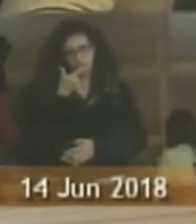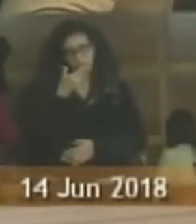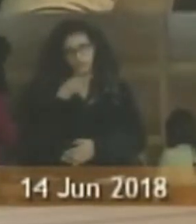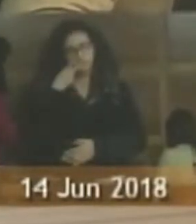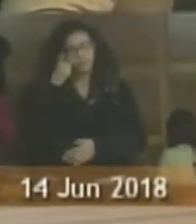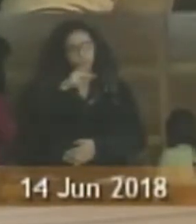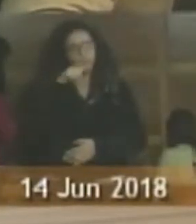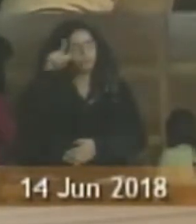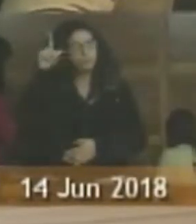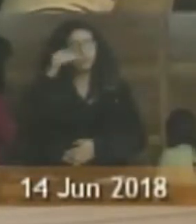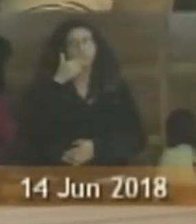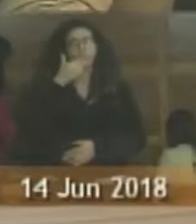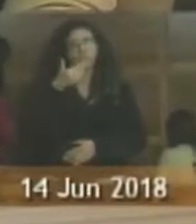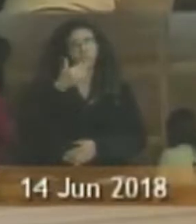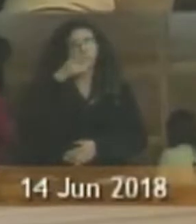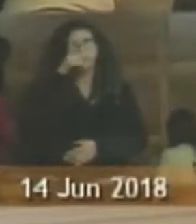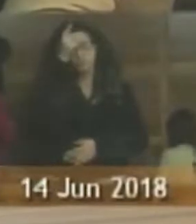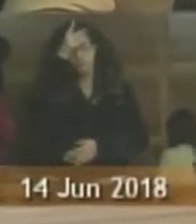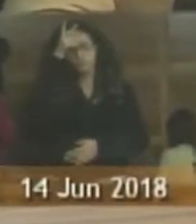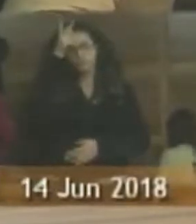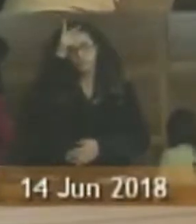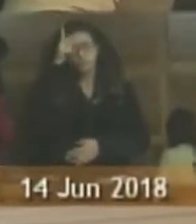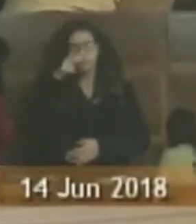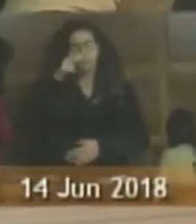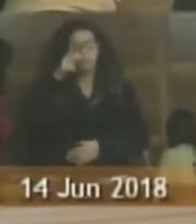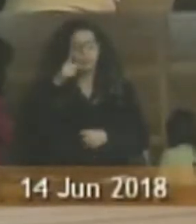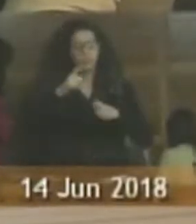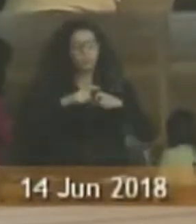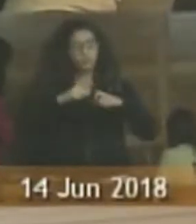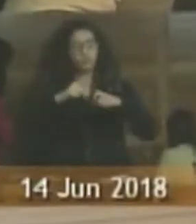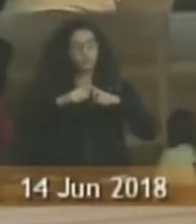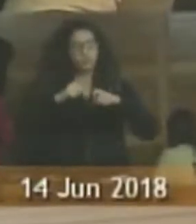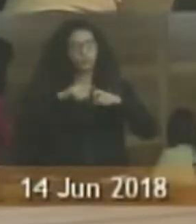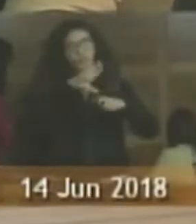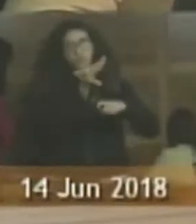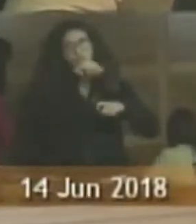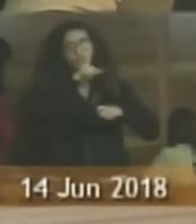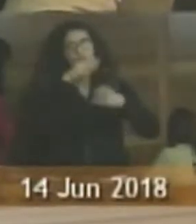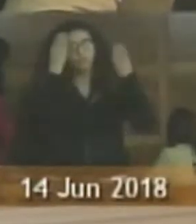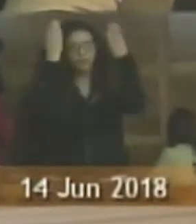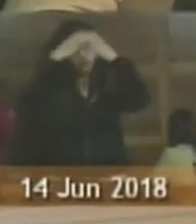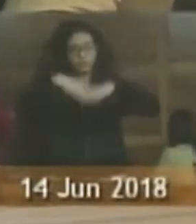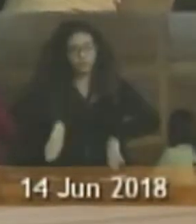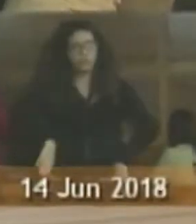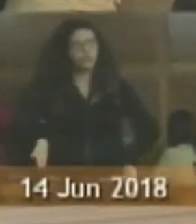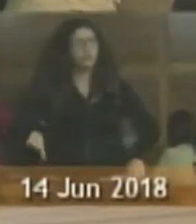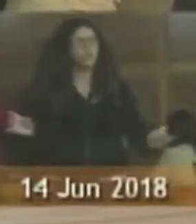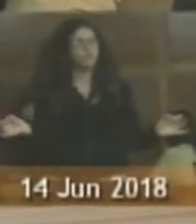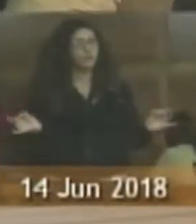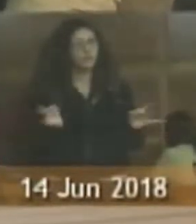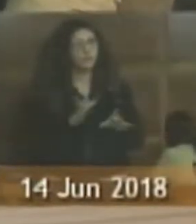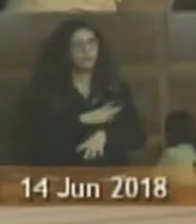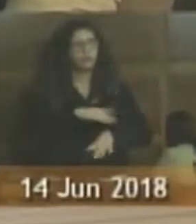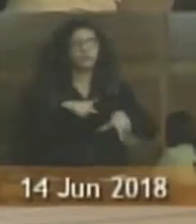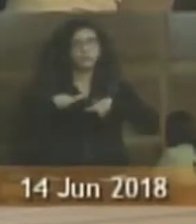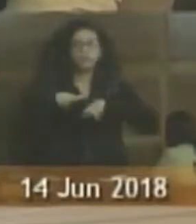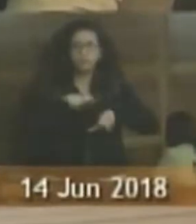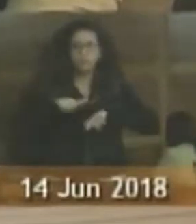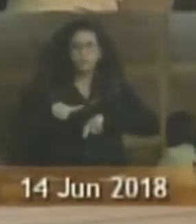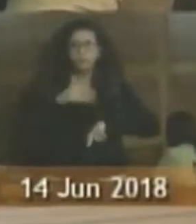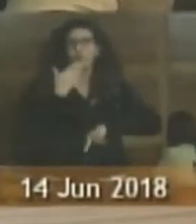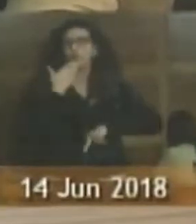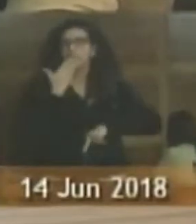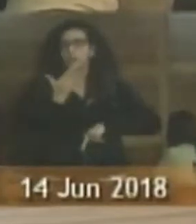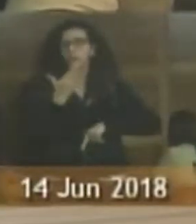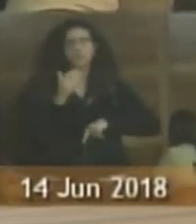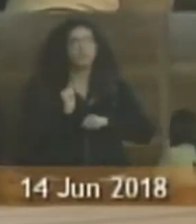Marmoraria, indicando ao prefeito municipal que os médicos veterinários concursados que estão aptos a consultar no município possam atender os animais